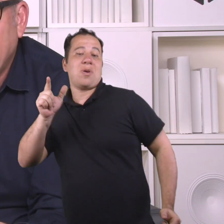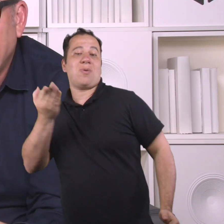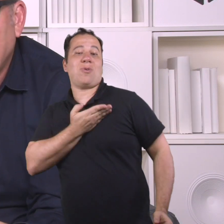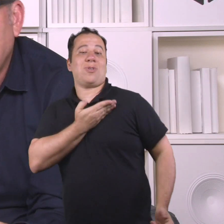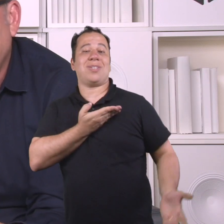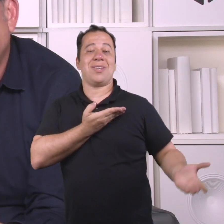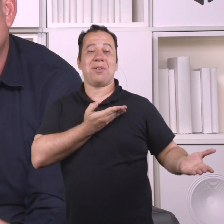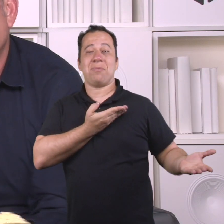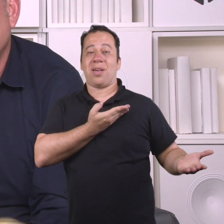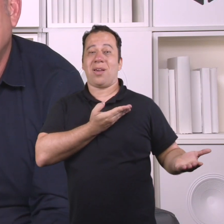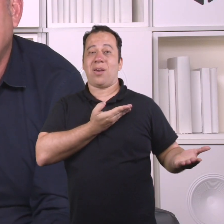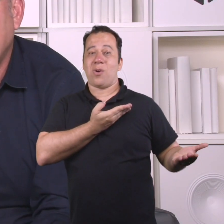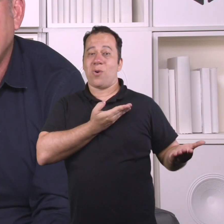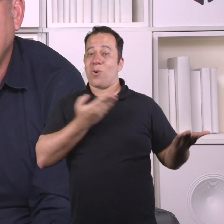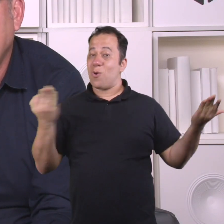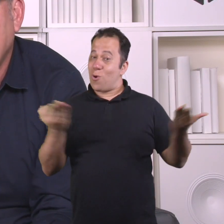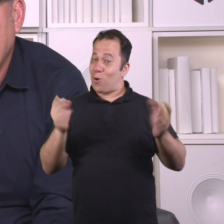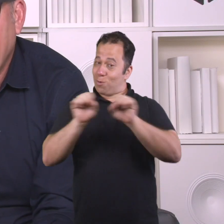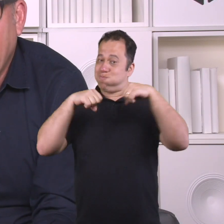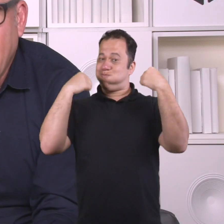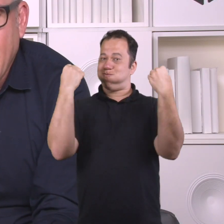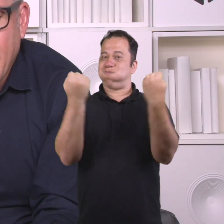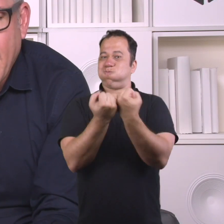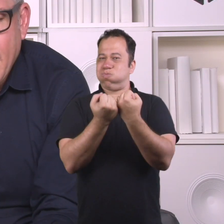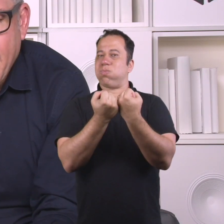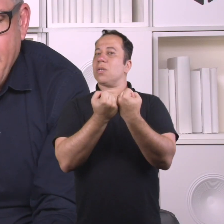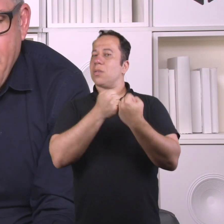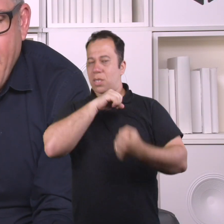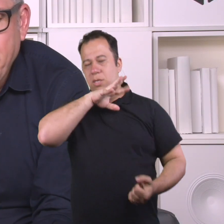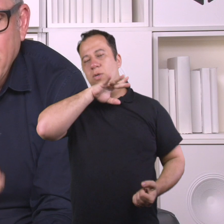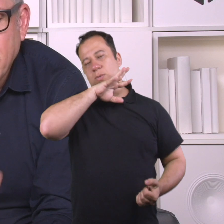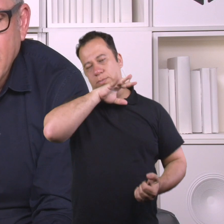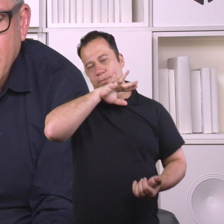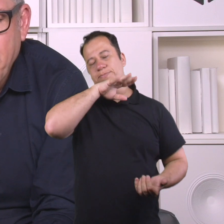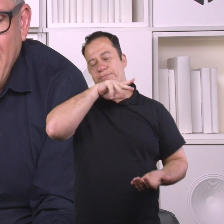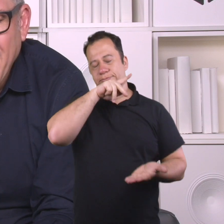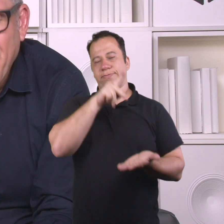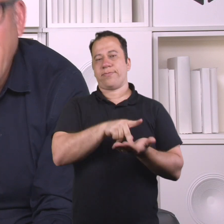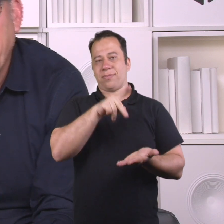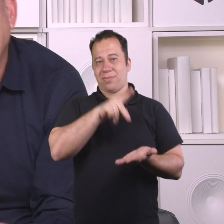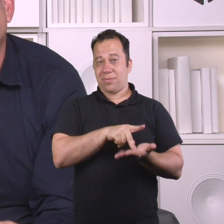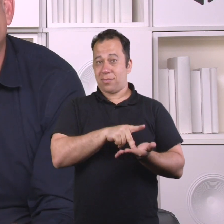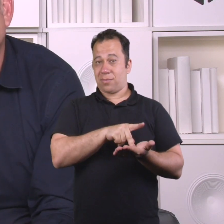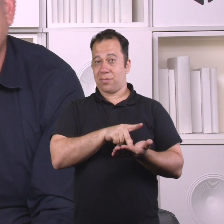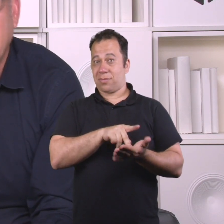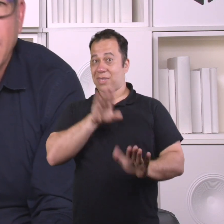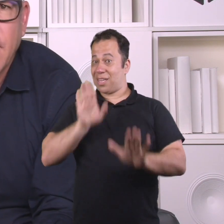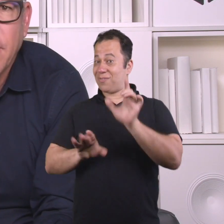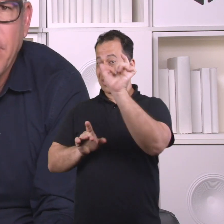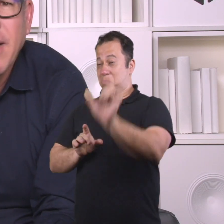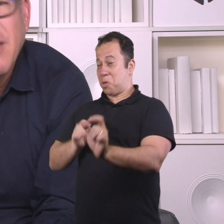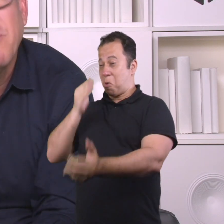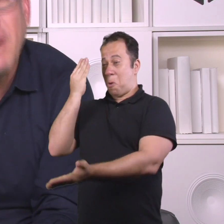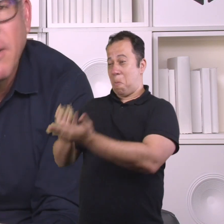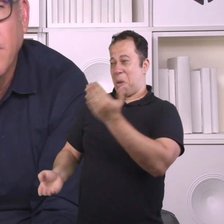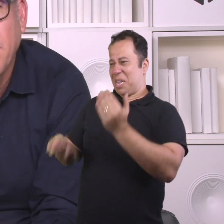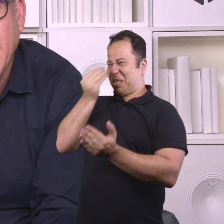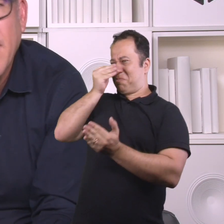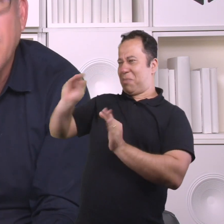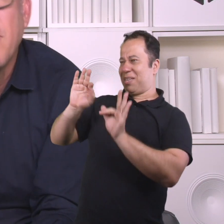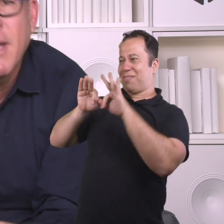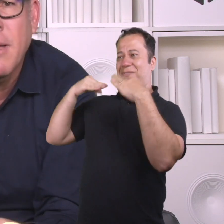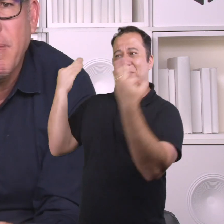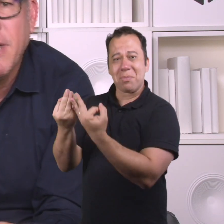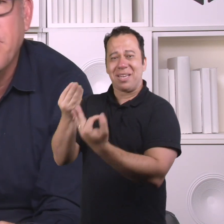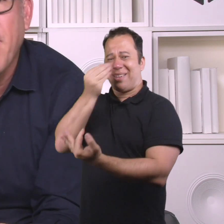isso é tão cruel na nossa sociedade que há pessoas que perdem a família por causa de dinheiro. Perdem irmão,